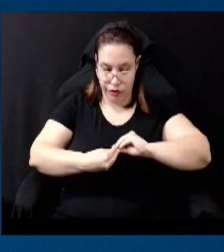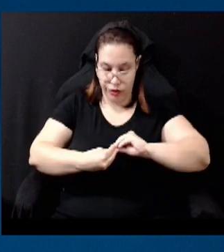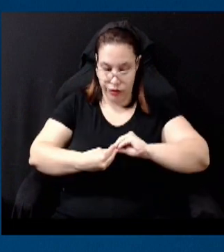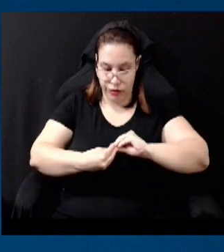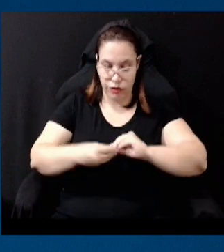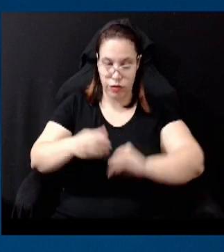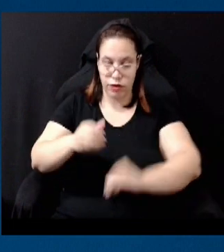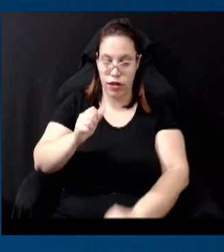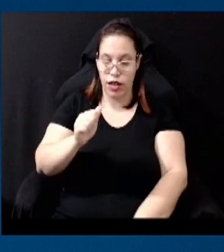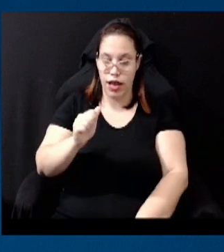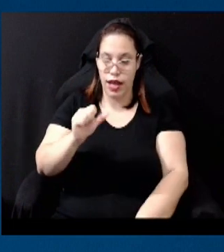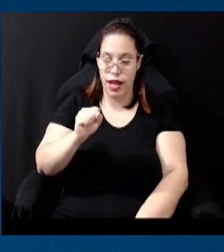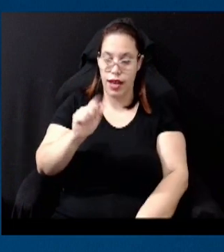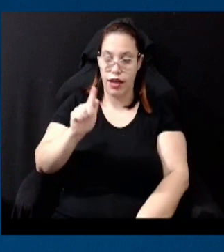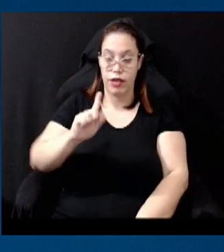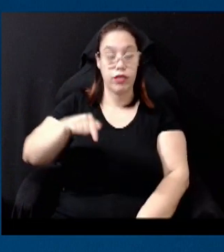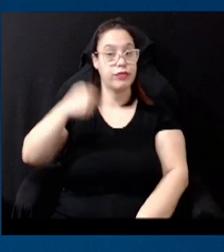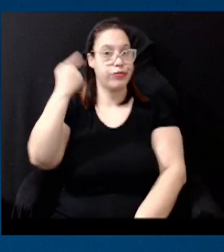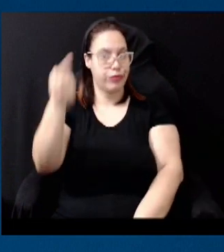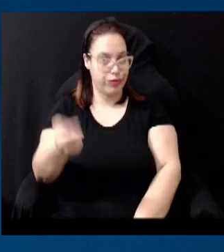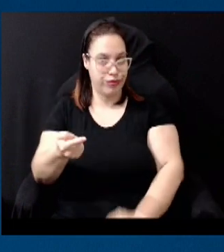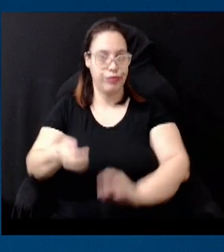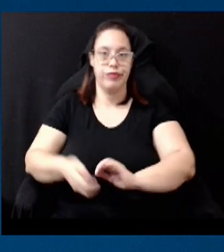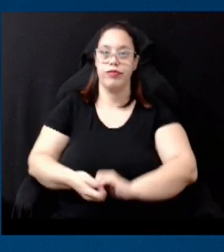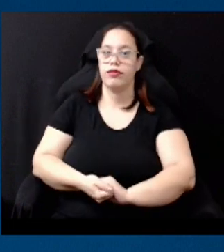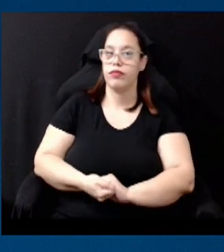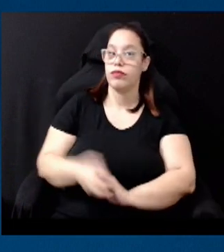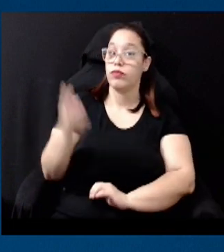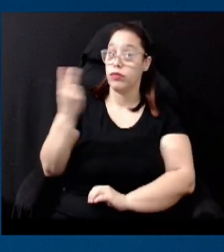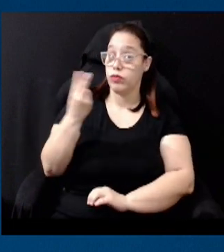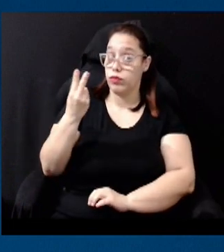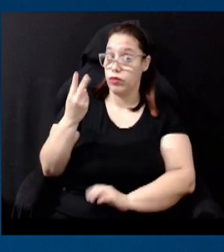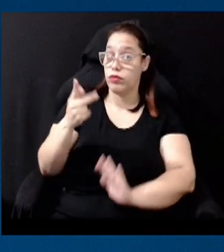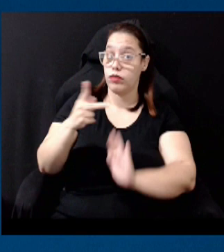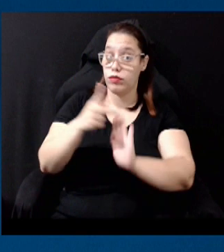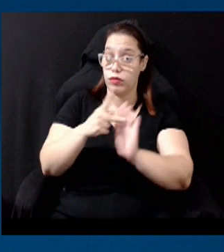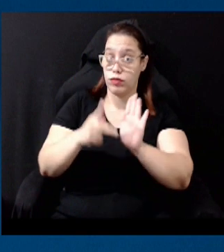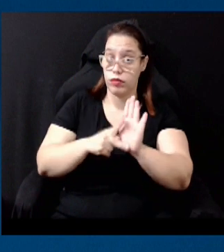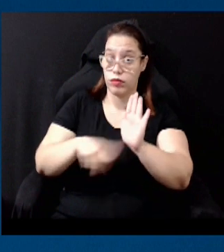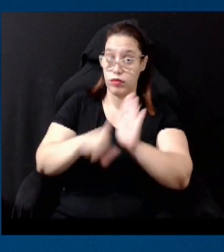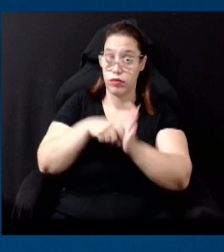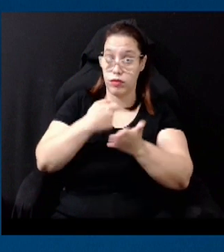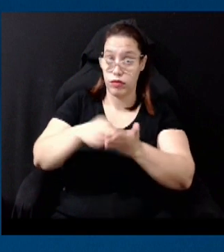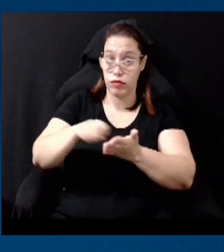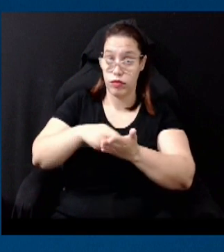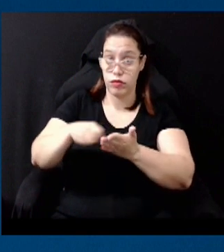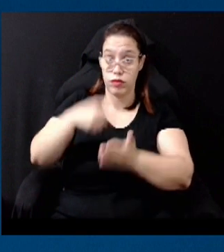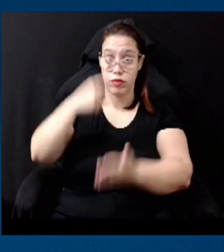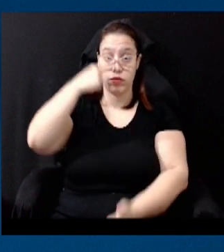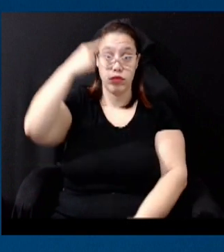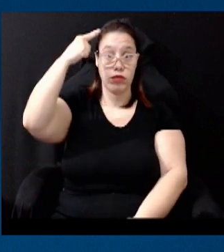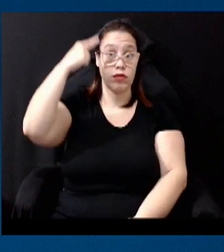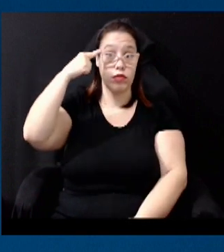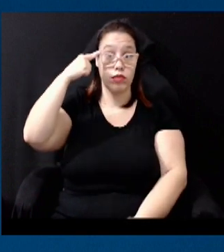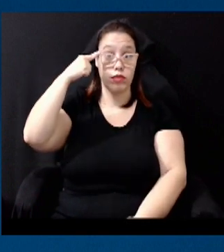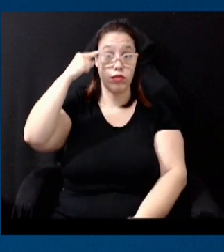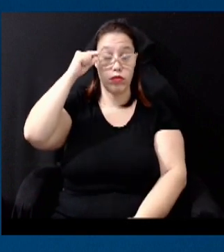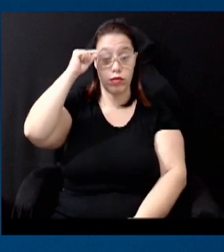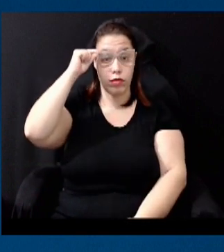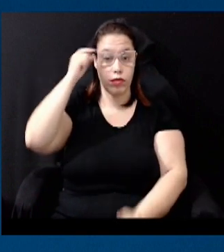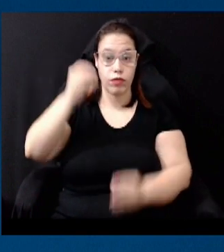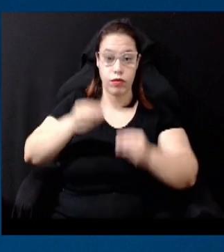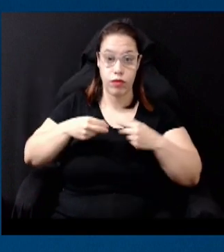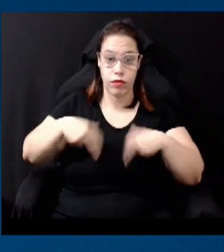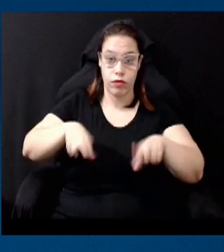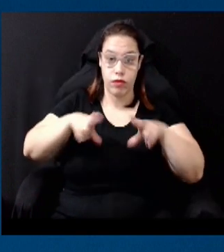e dá outras providências. O item 2 é o projeto de autoria da vereadora Paola Miguel, que concede o título de